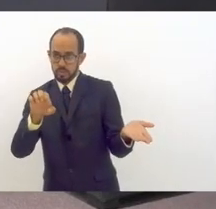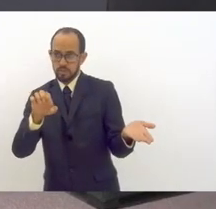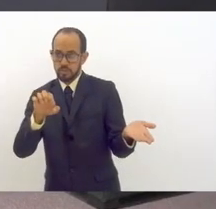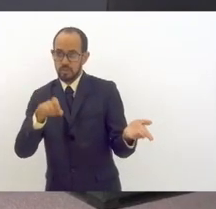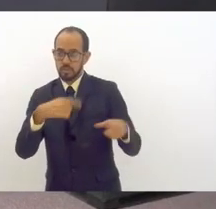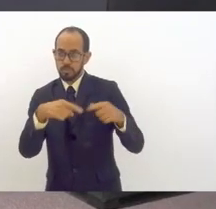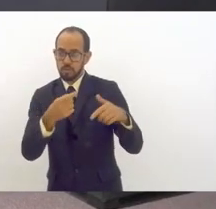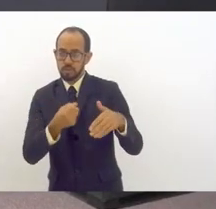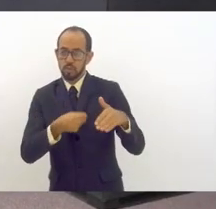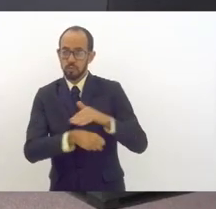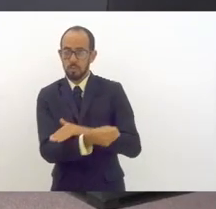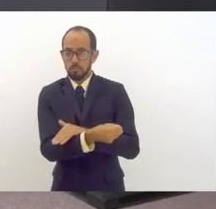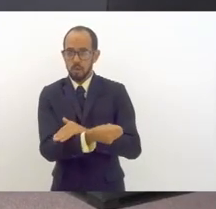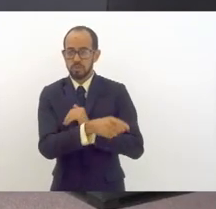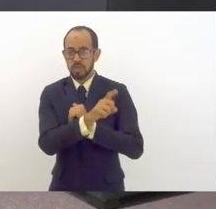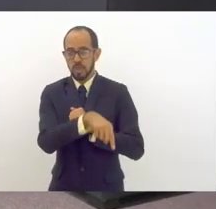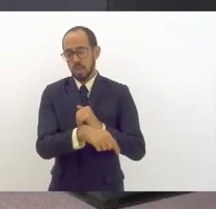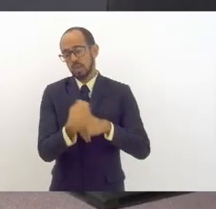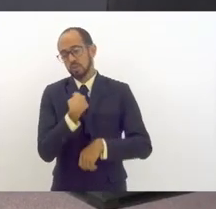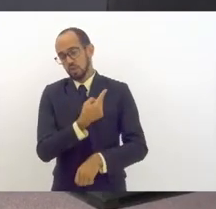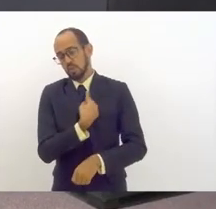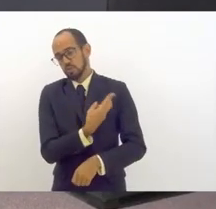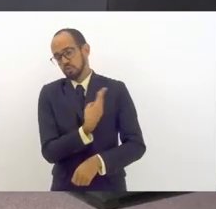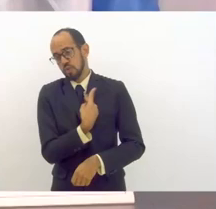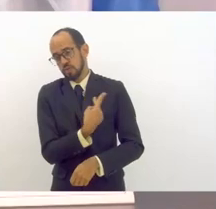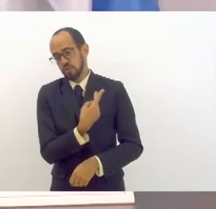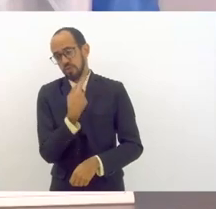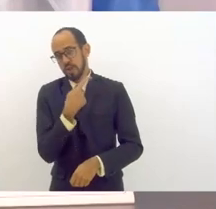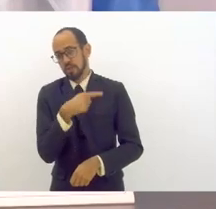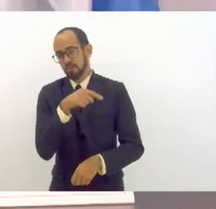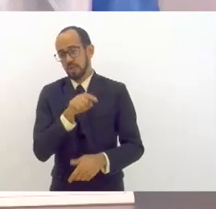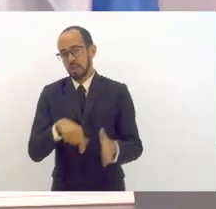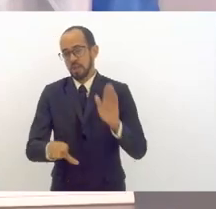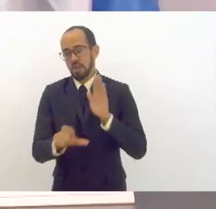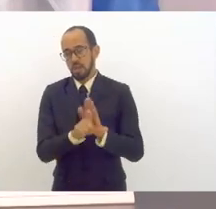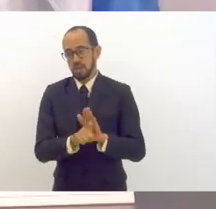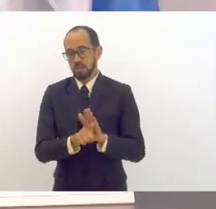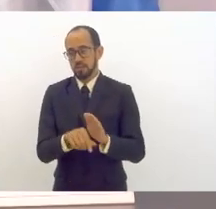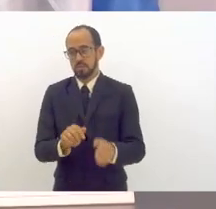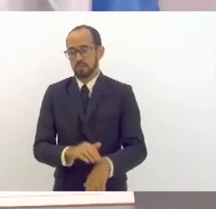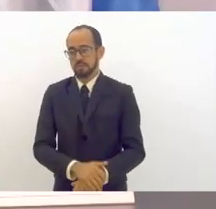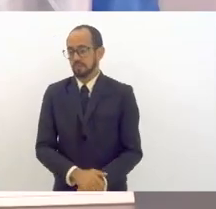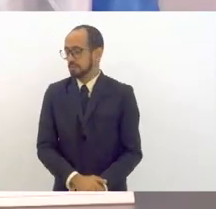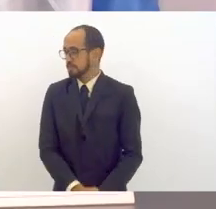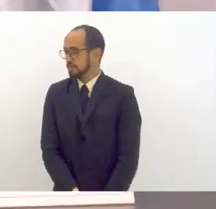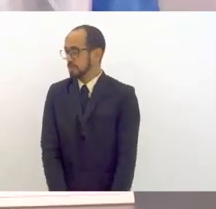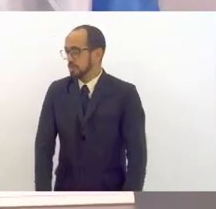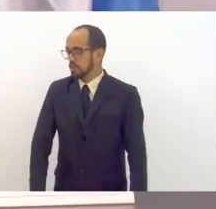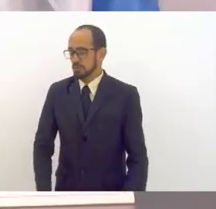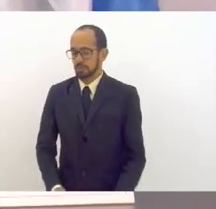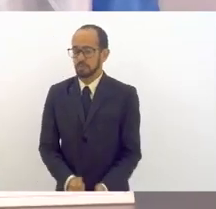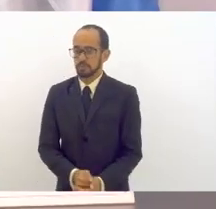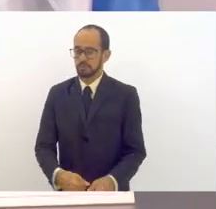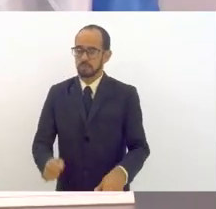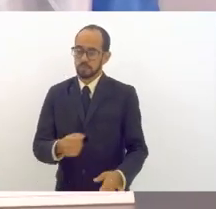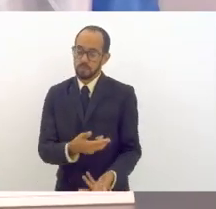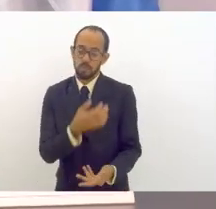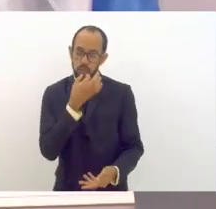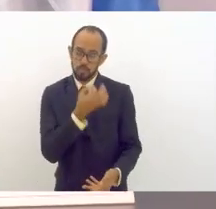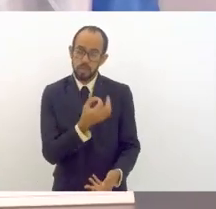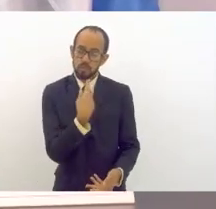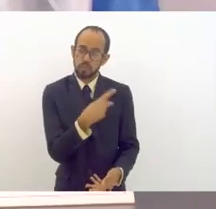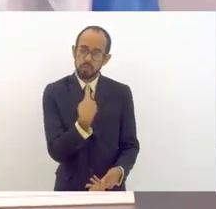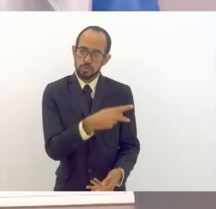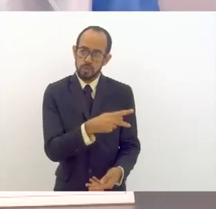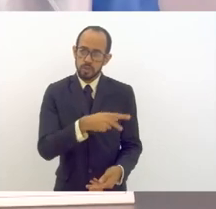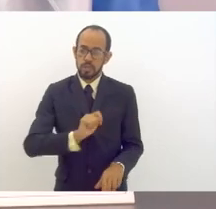tomar posse, a gente tratou da lei da migração para 30 horas, que, com o consentimento dele, a gente trouxe a pauta